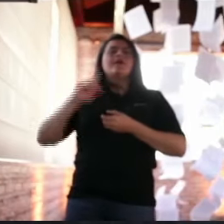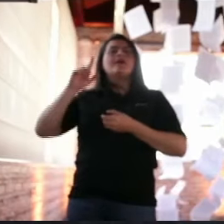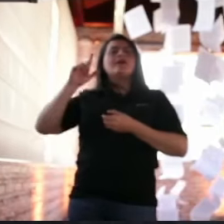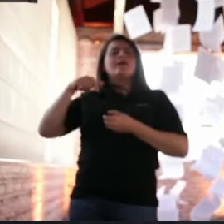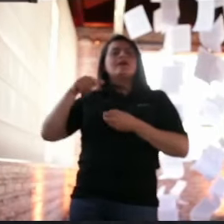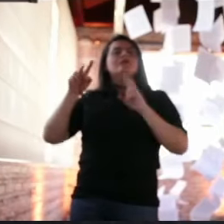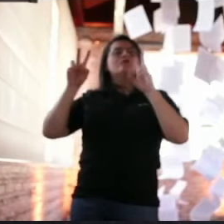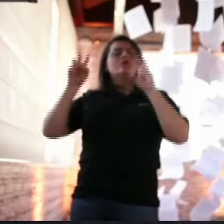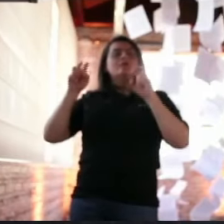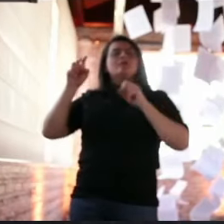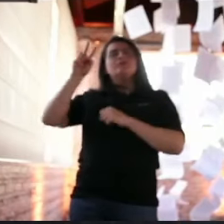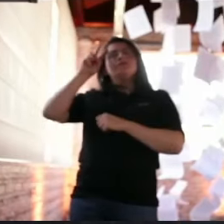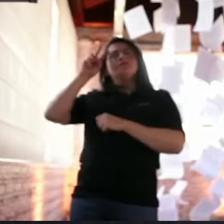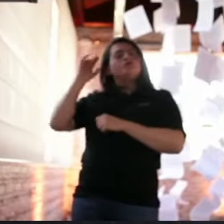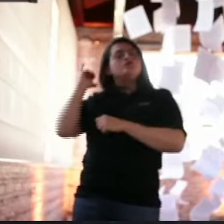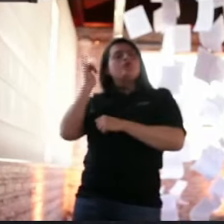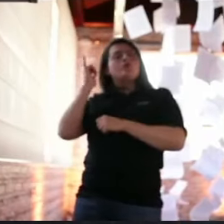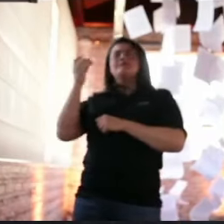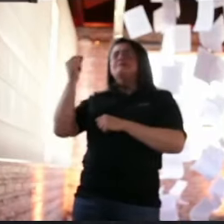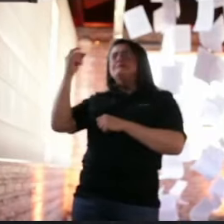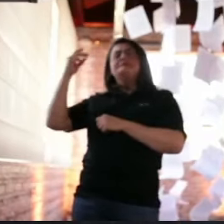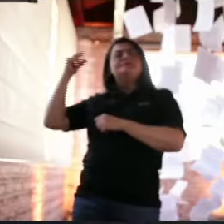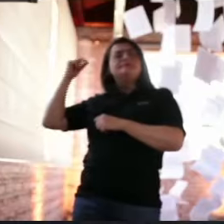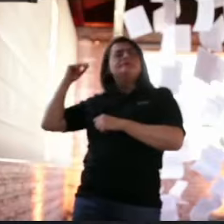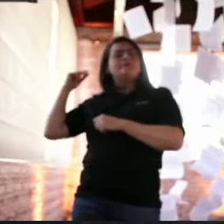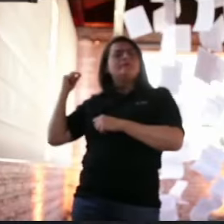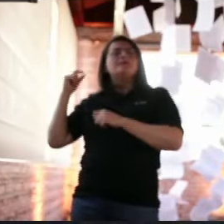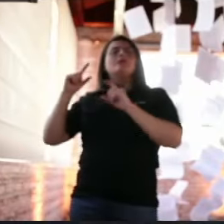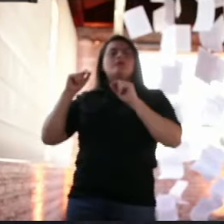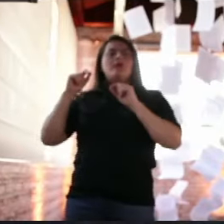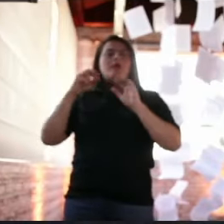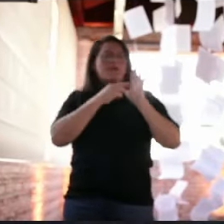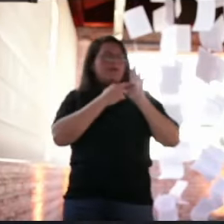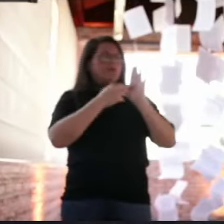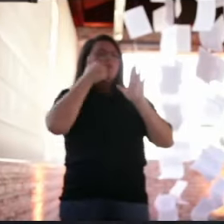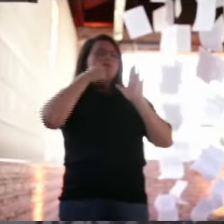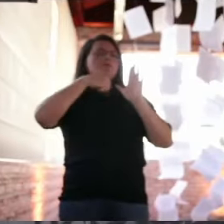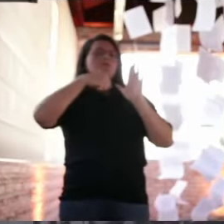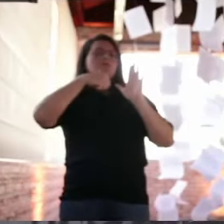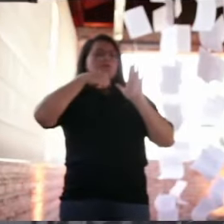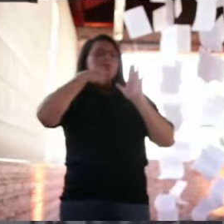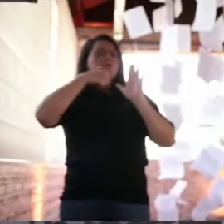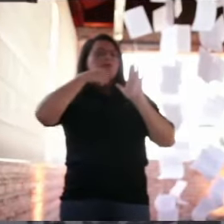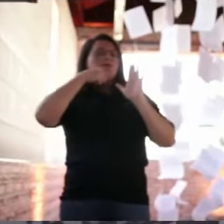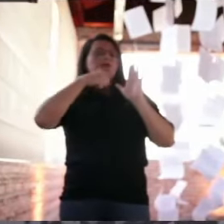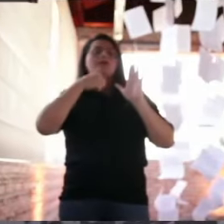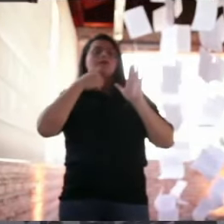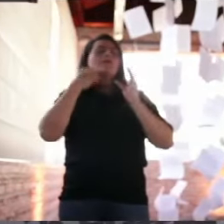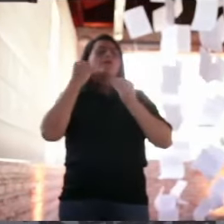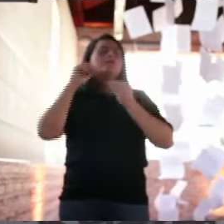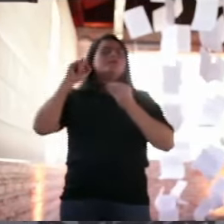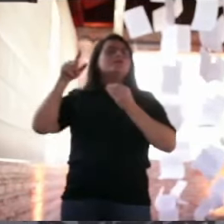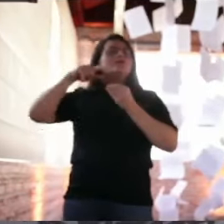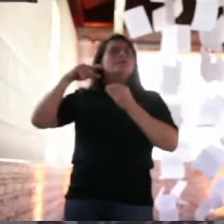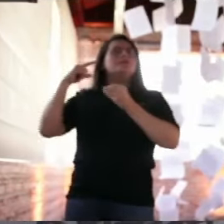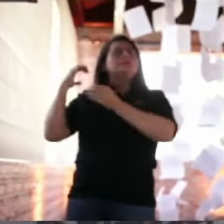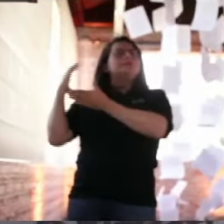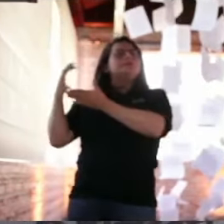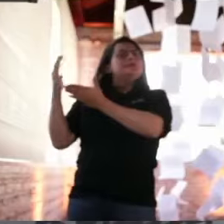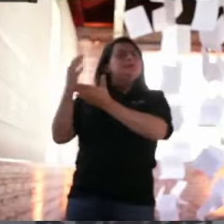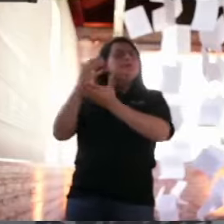historicamente né a representação das mulheres se deu né Se a gente for pegar que a minha